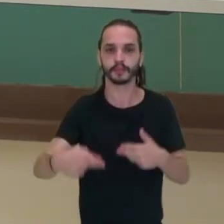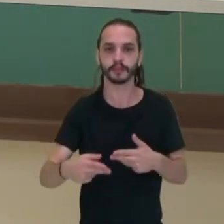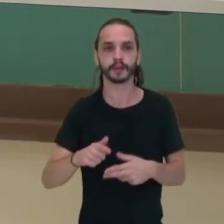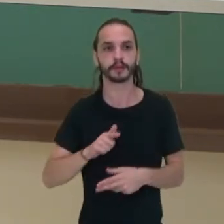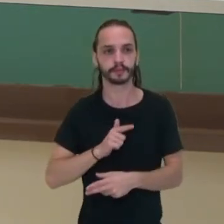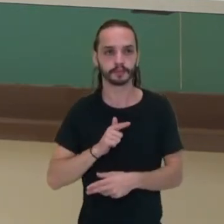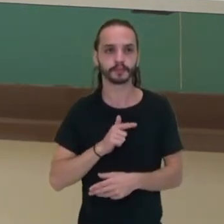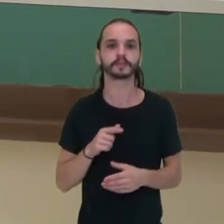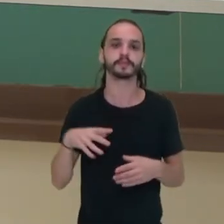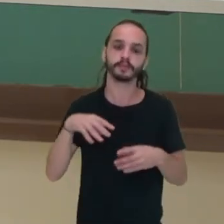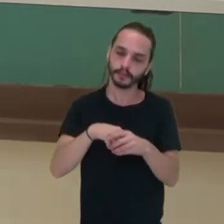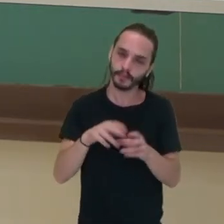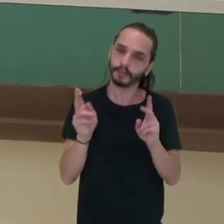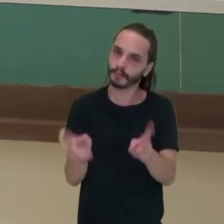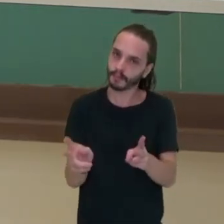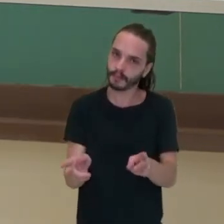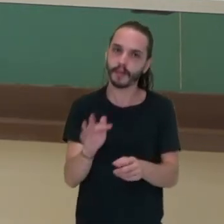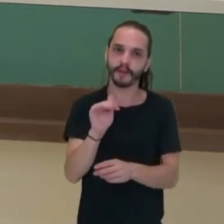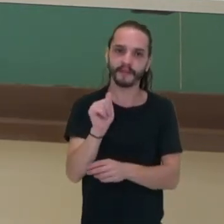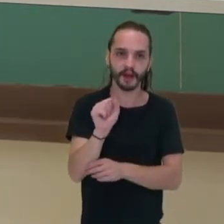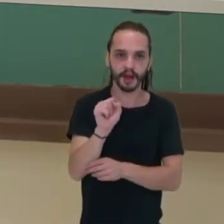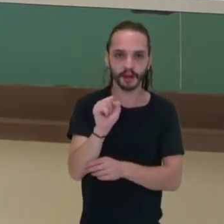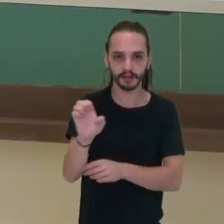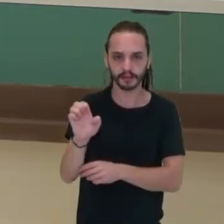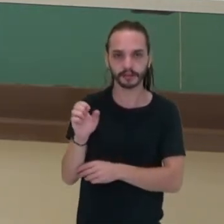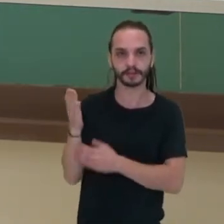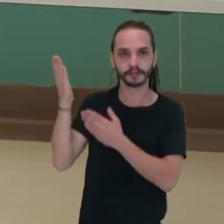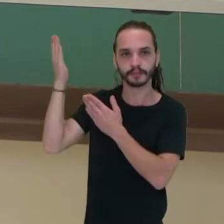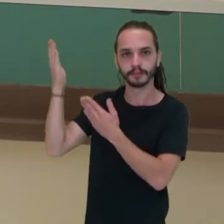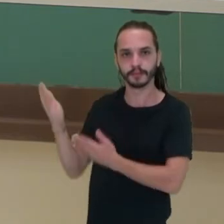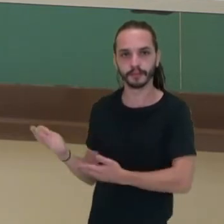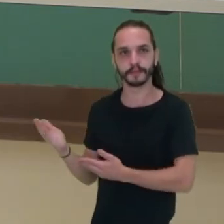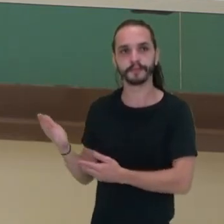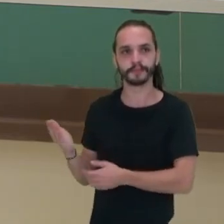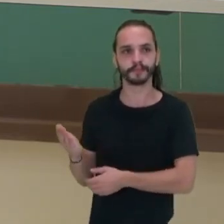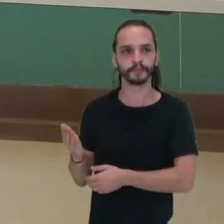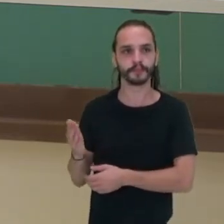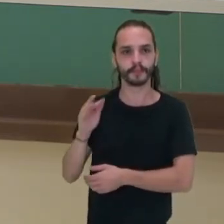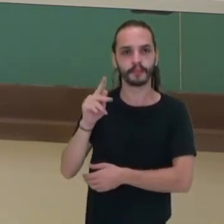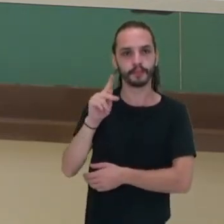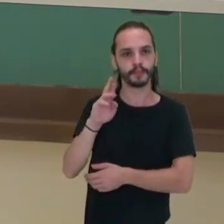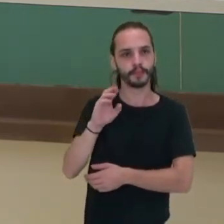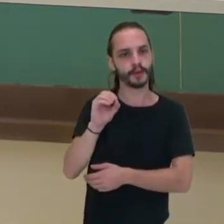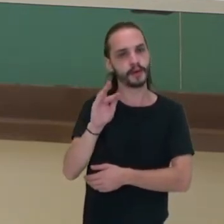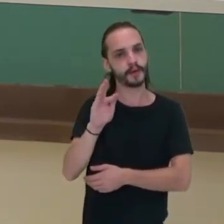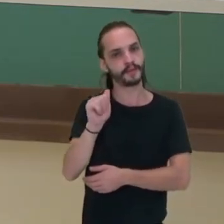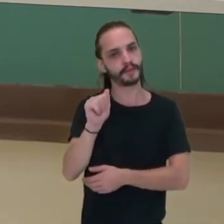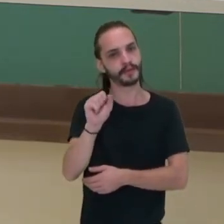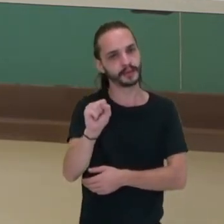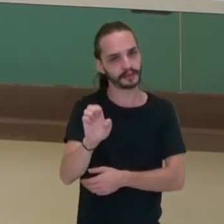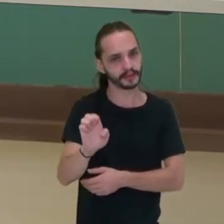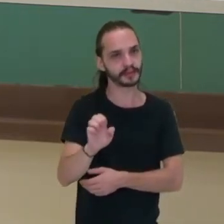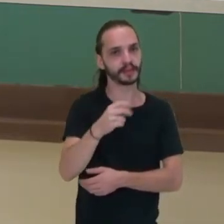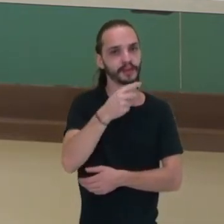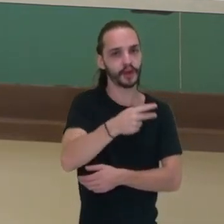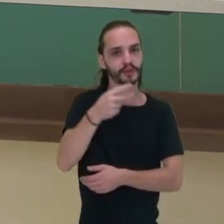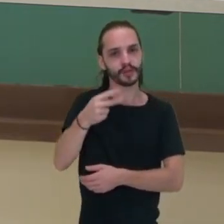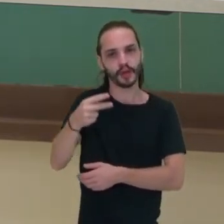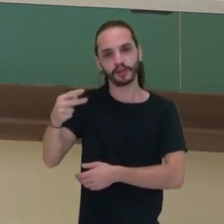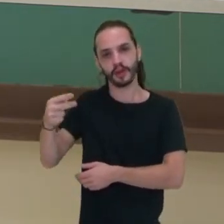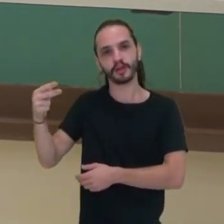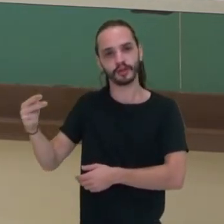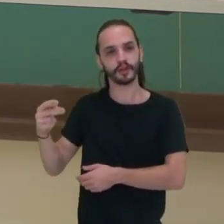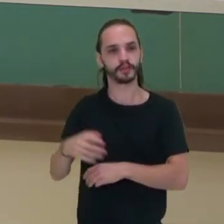2 com os números, né? E pelas fases, prófase 2, metáfase 2, anáfase 2 e telófase